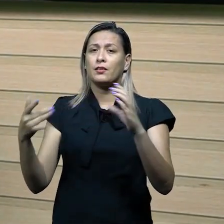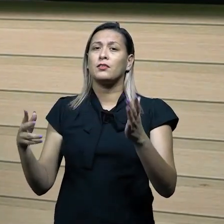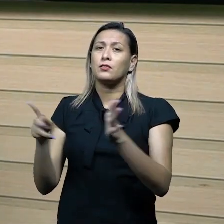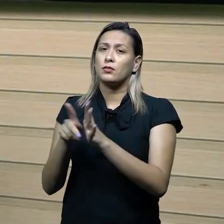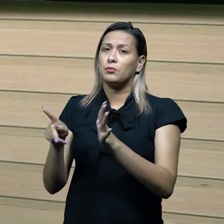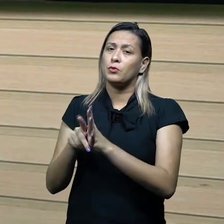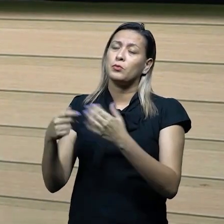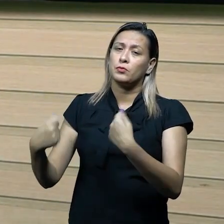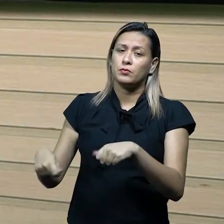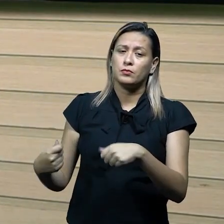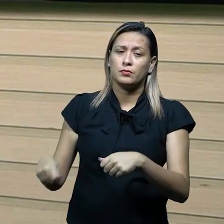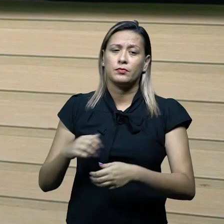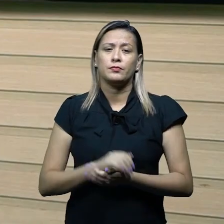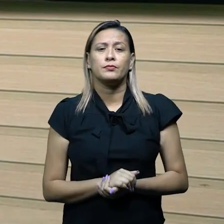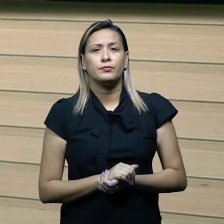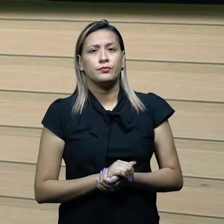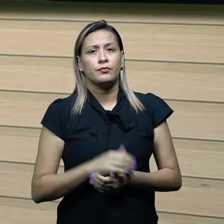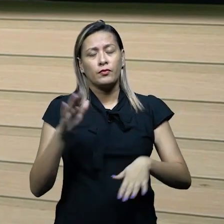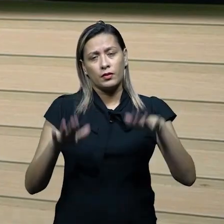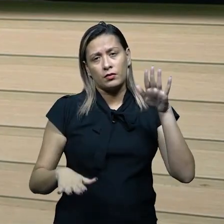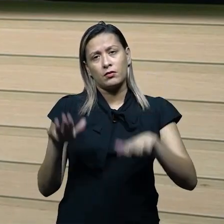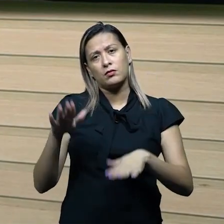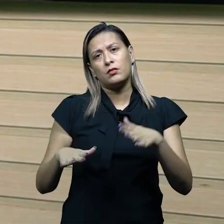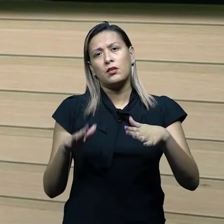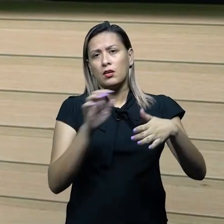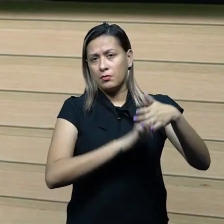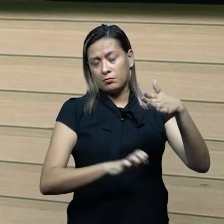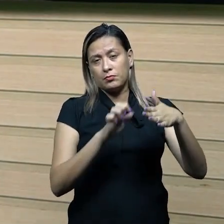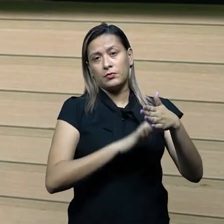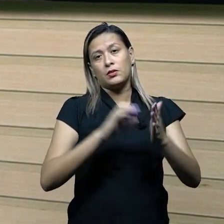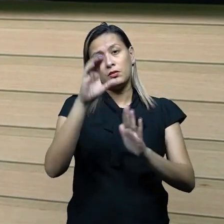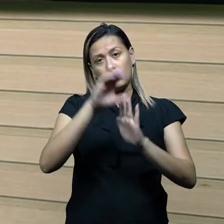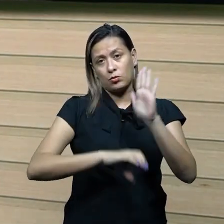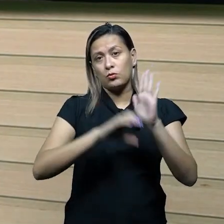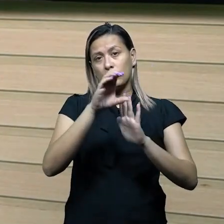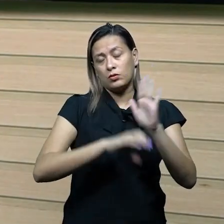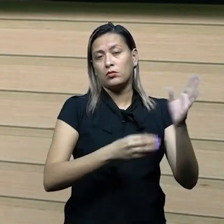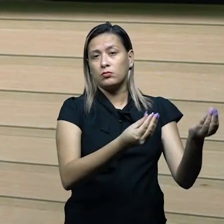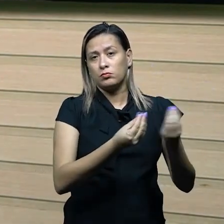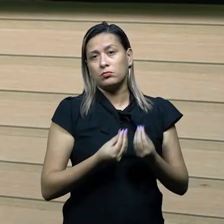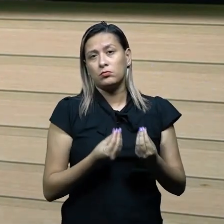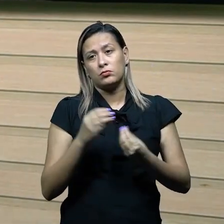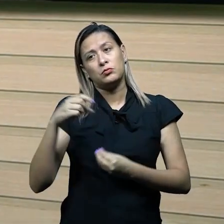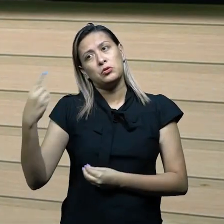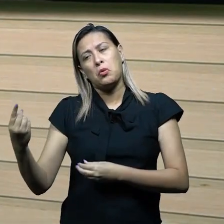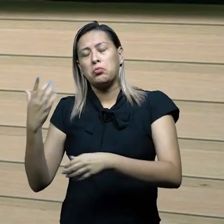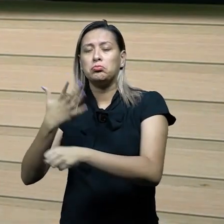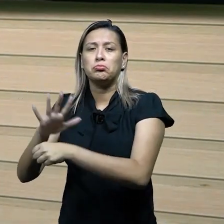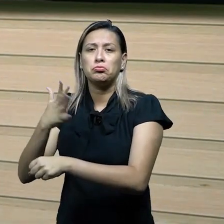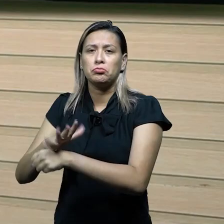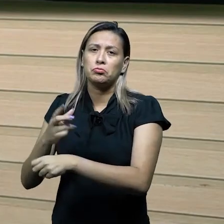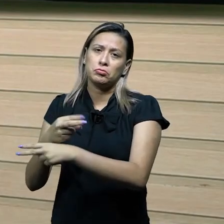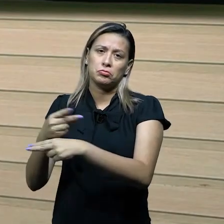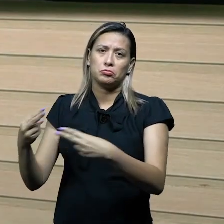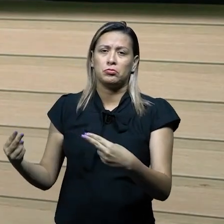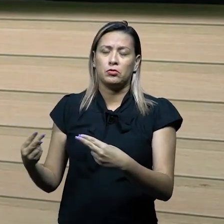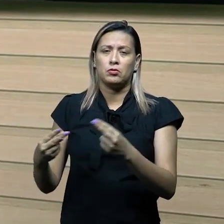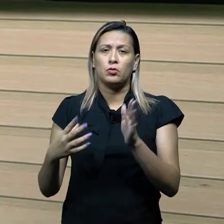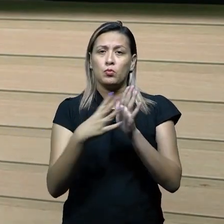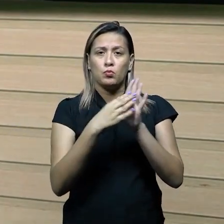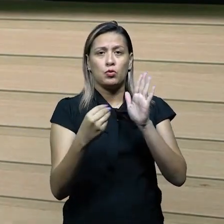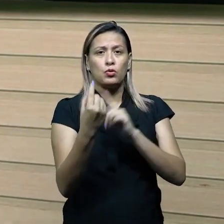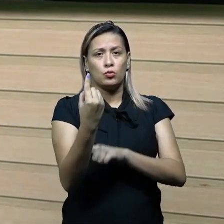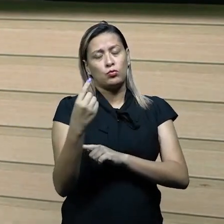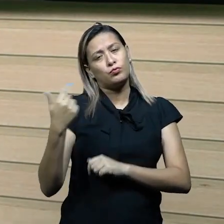seleção, nas empresas privadas, isso é muito flexível. Tem empresa que só recebe teu currículo, tem empresa que faz 2 entrevistas, tem empresa que faz não sei